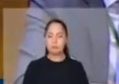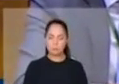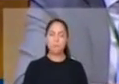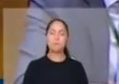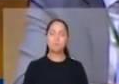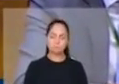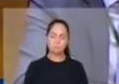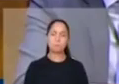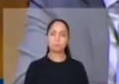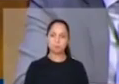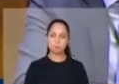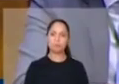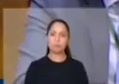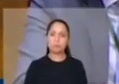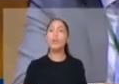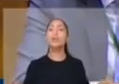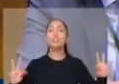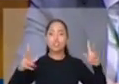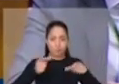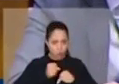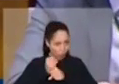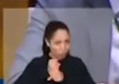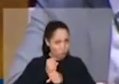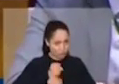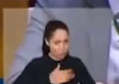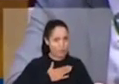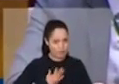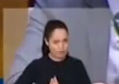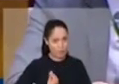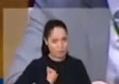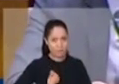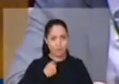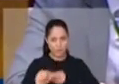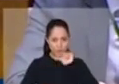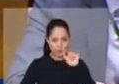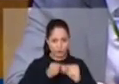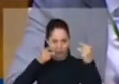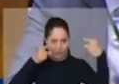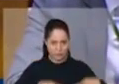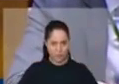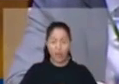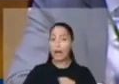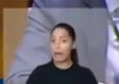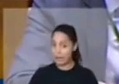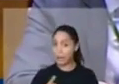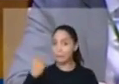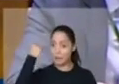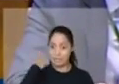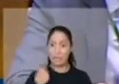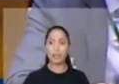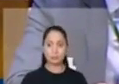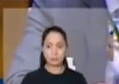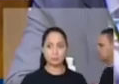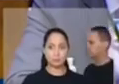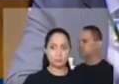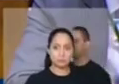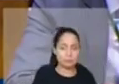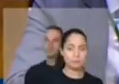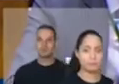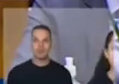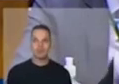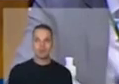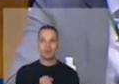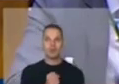que foi mais desafiador para todos nós foi o ano passado, o ano